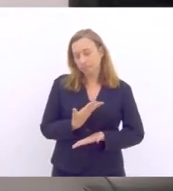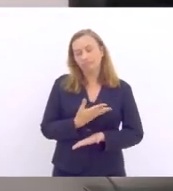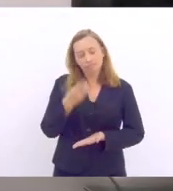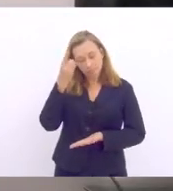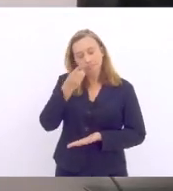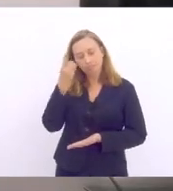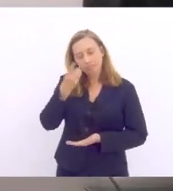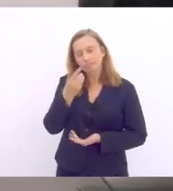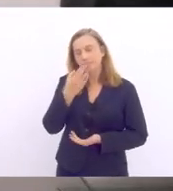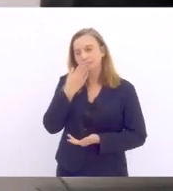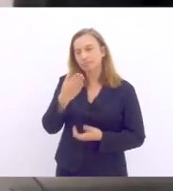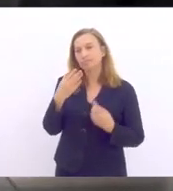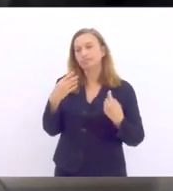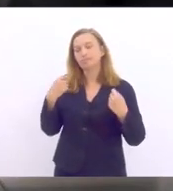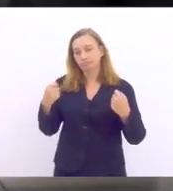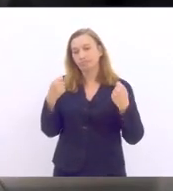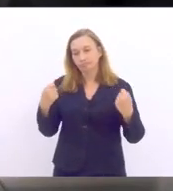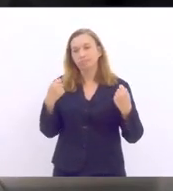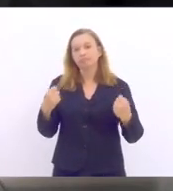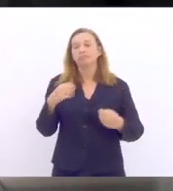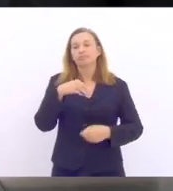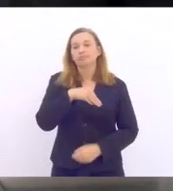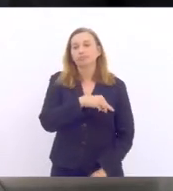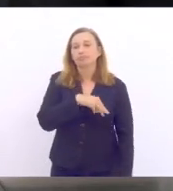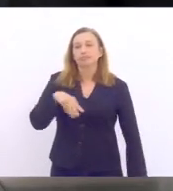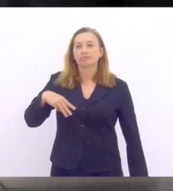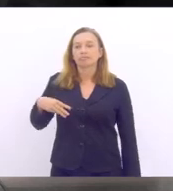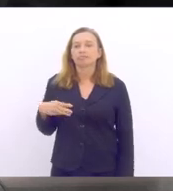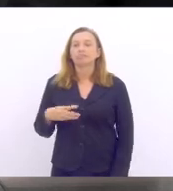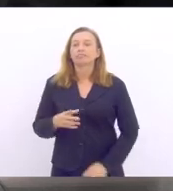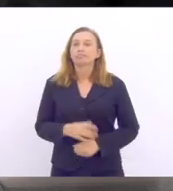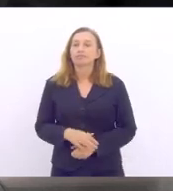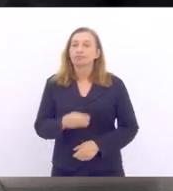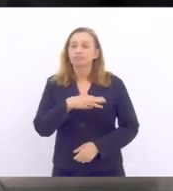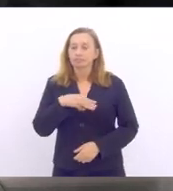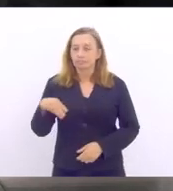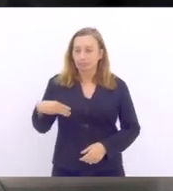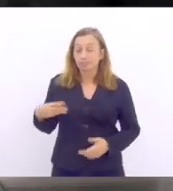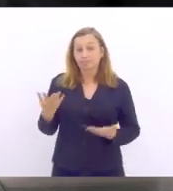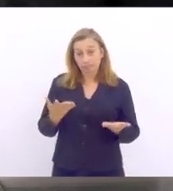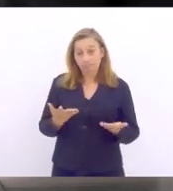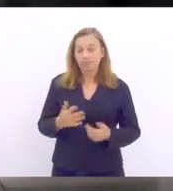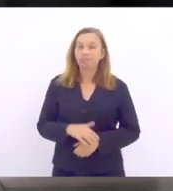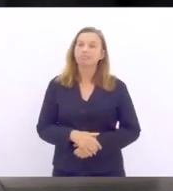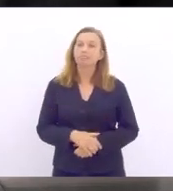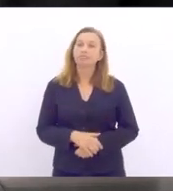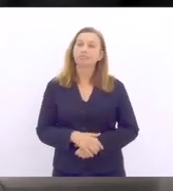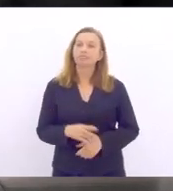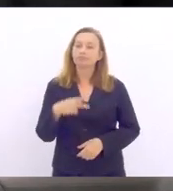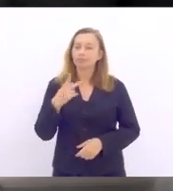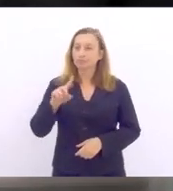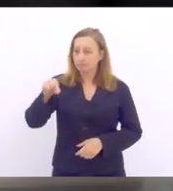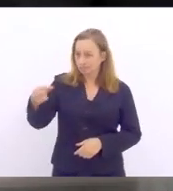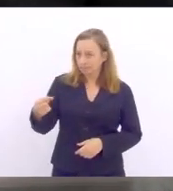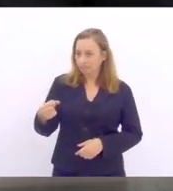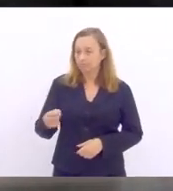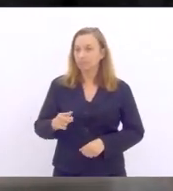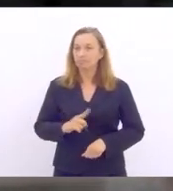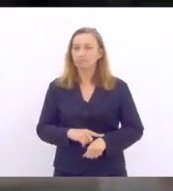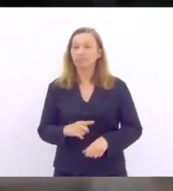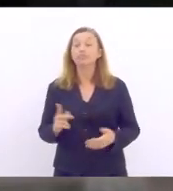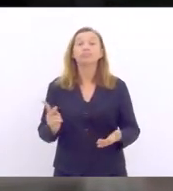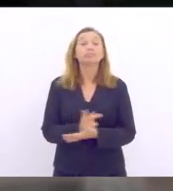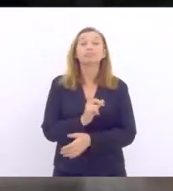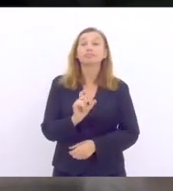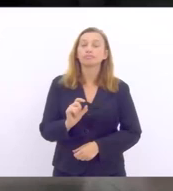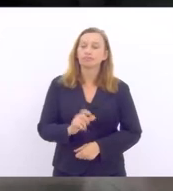deputados, as torcidas, ao MP, sobretudo ao MP e ao BEP também, e falar os próximos passos. Bem, então, o que